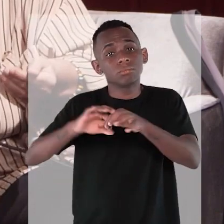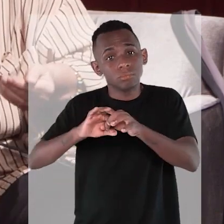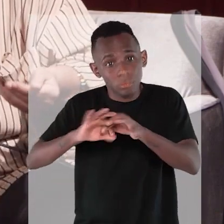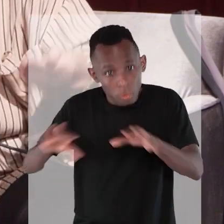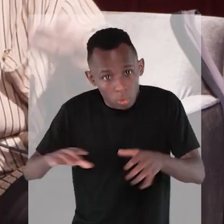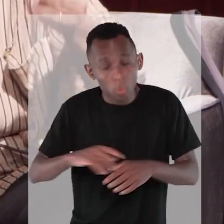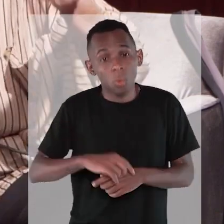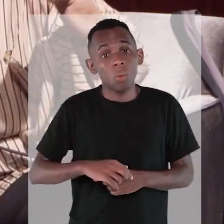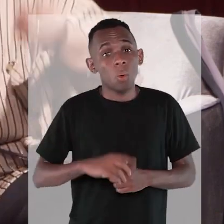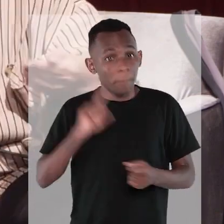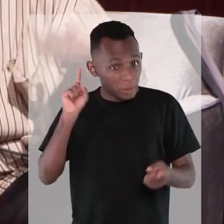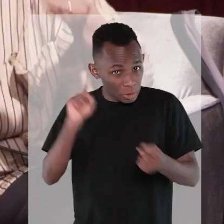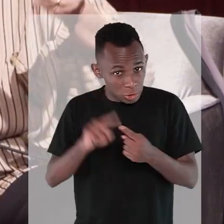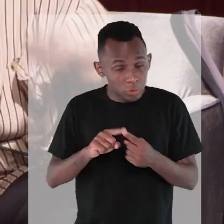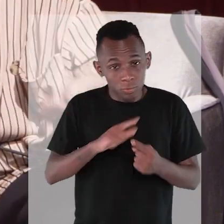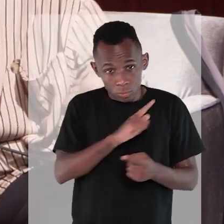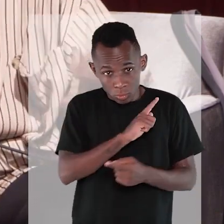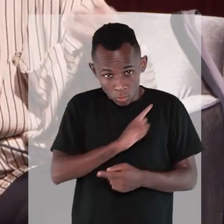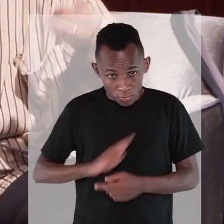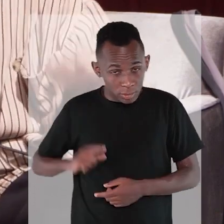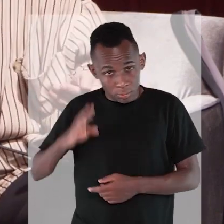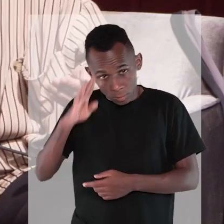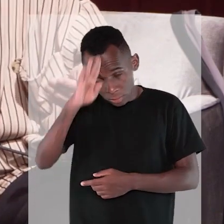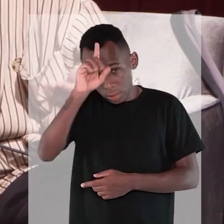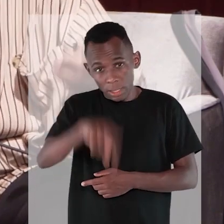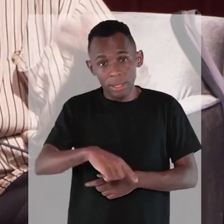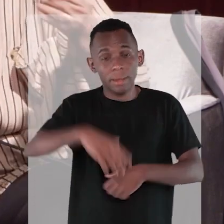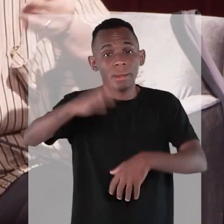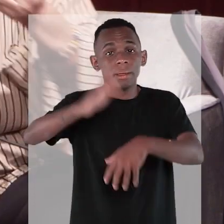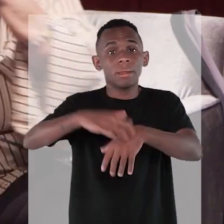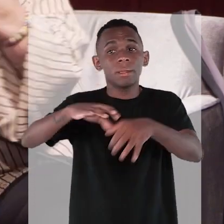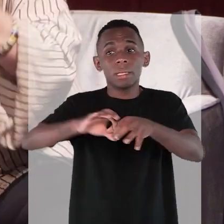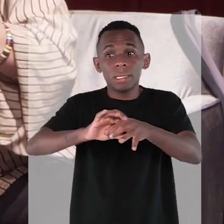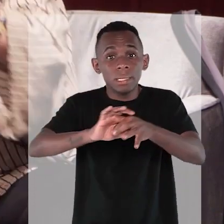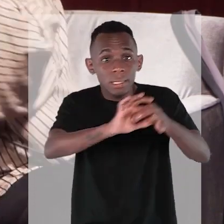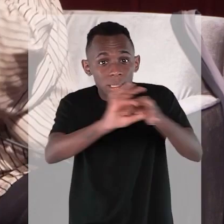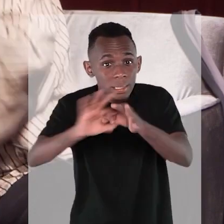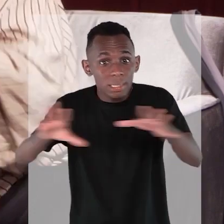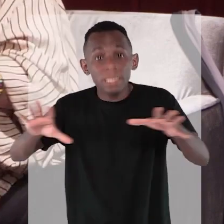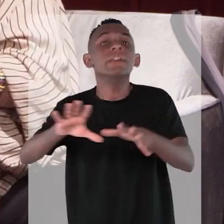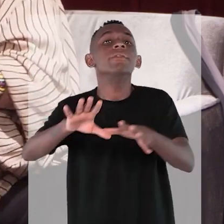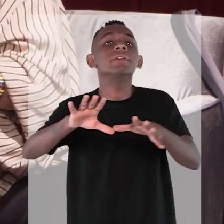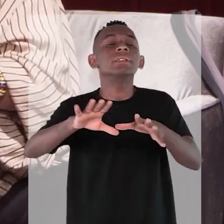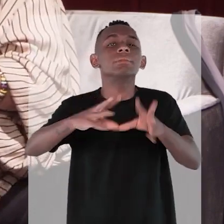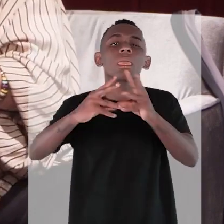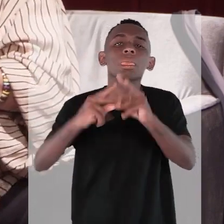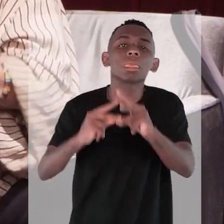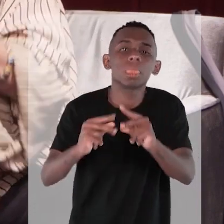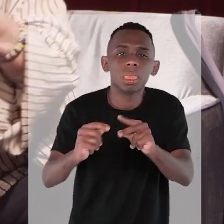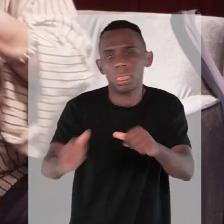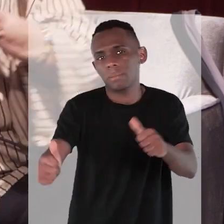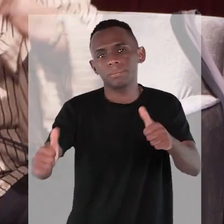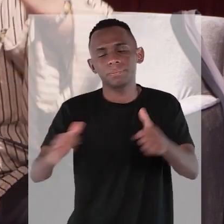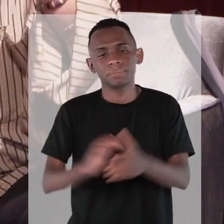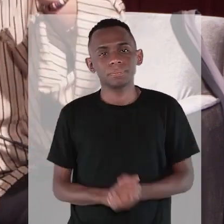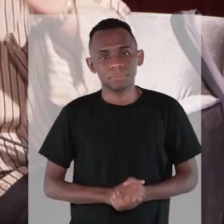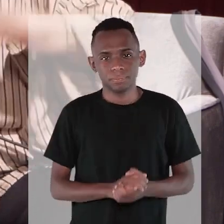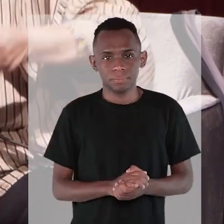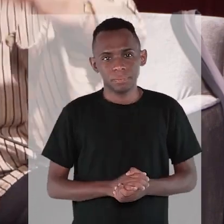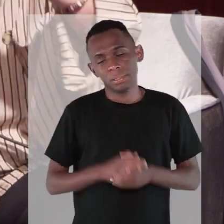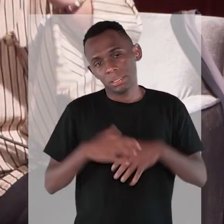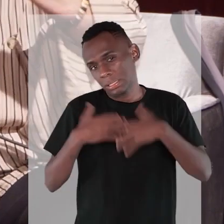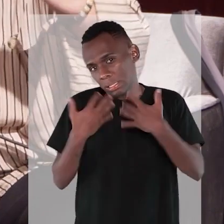a democracia. Não há nada na democracia que se sustente, não há nada na democracia que vale a pena. Então,